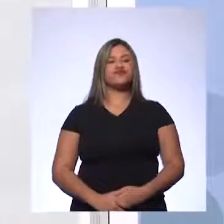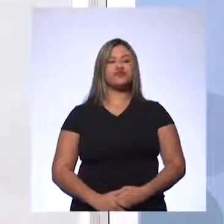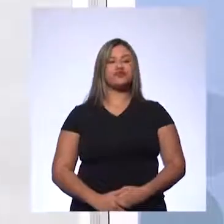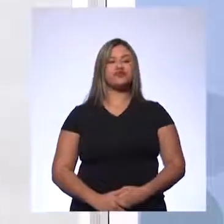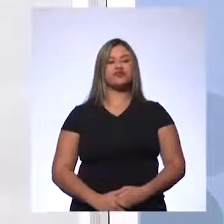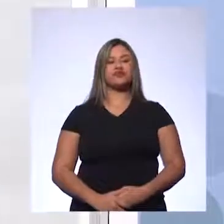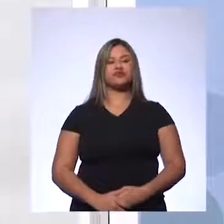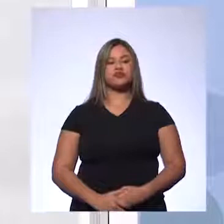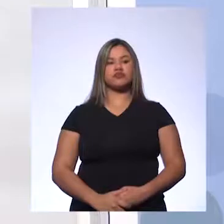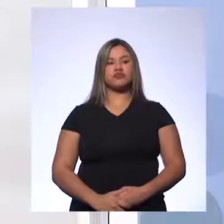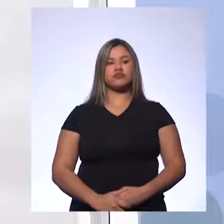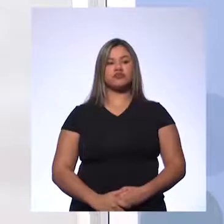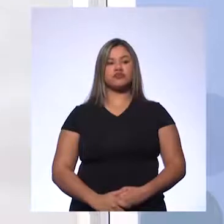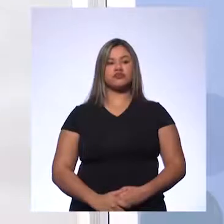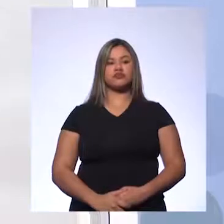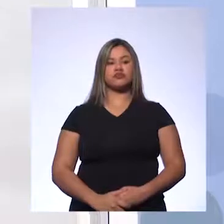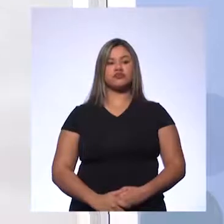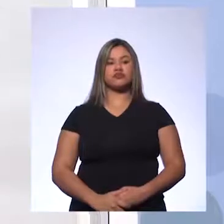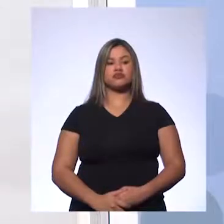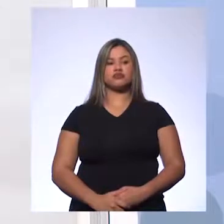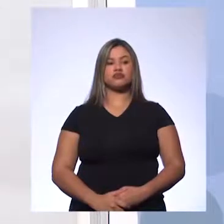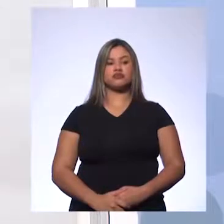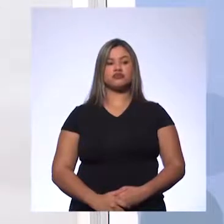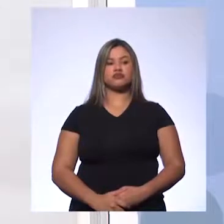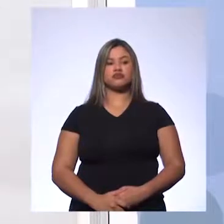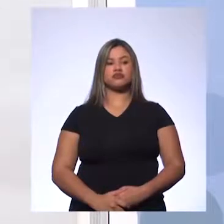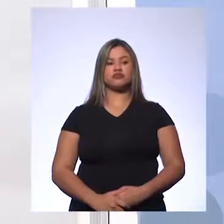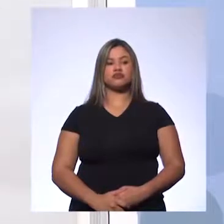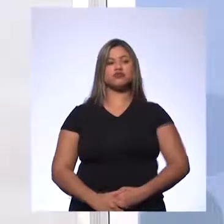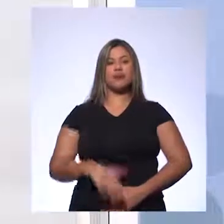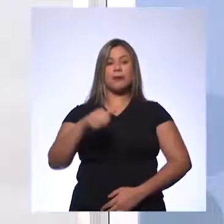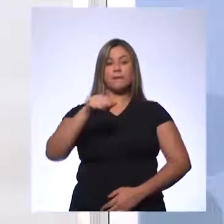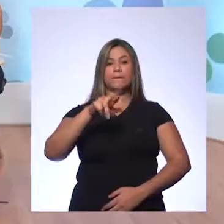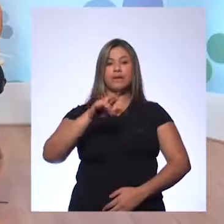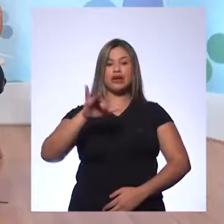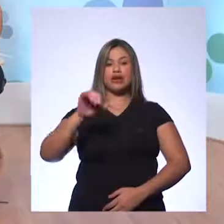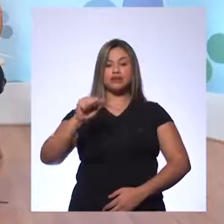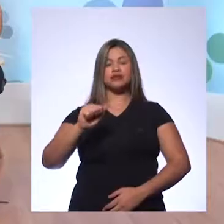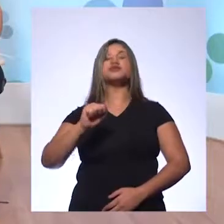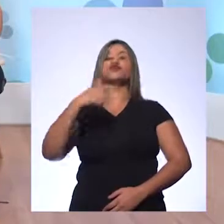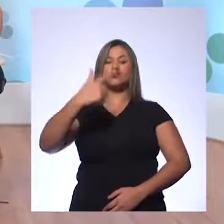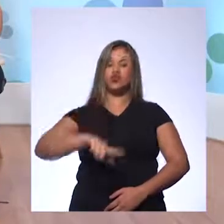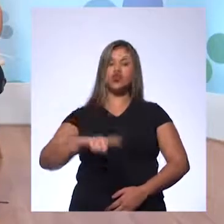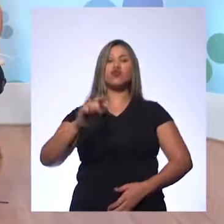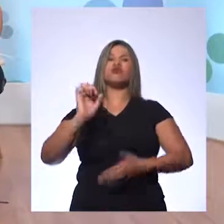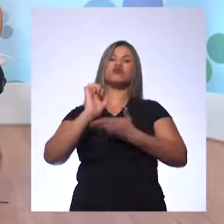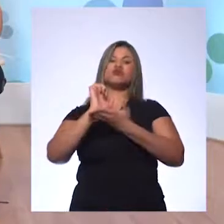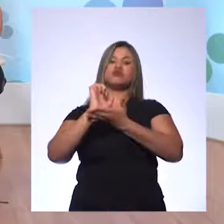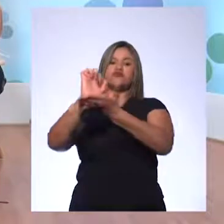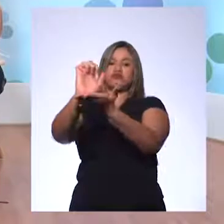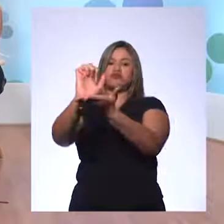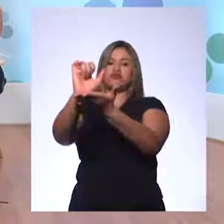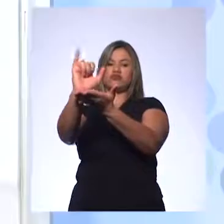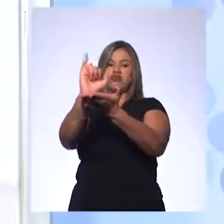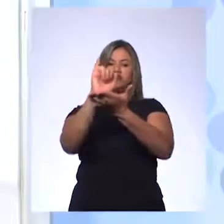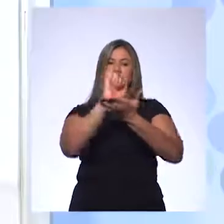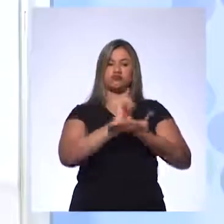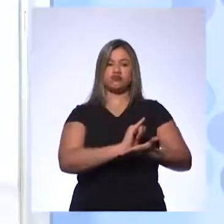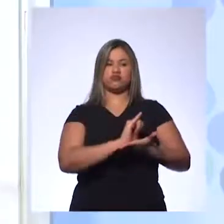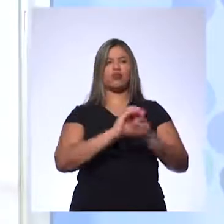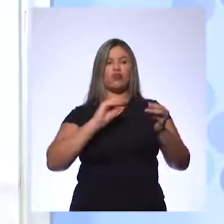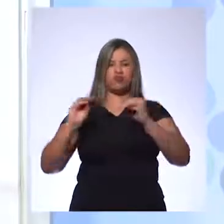império a diferença entre Essa foi a Maria Eduarda a divisão entre migração e imigração as